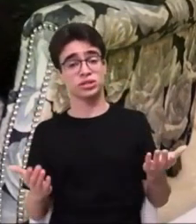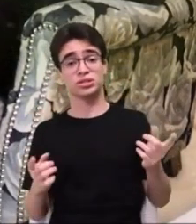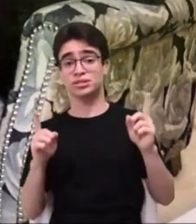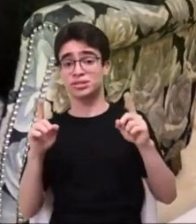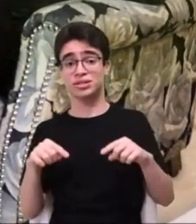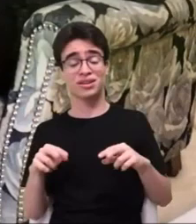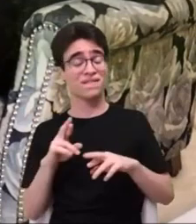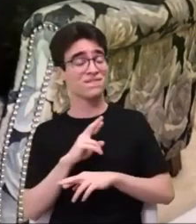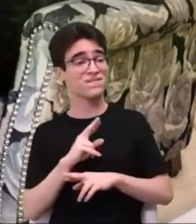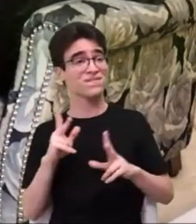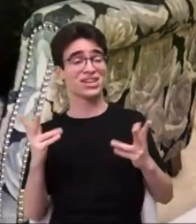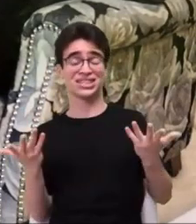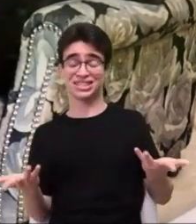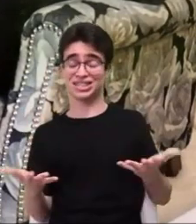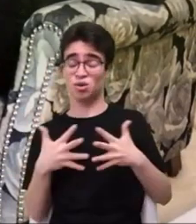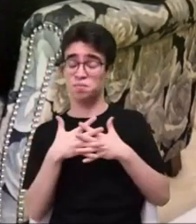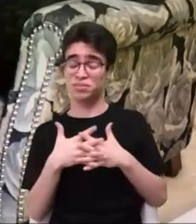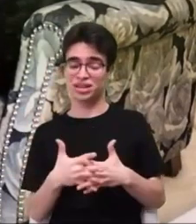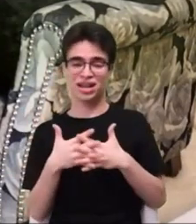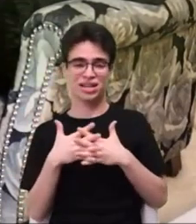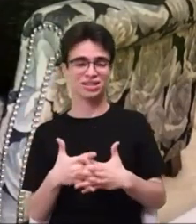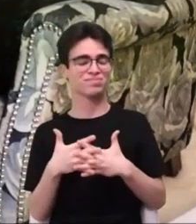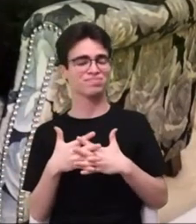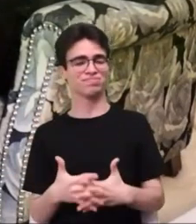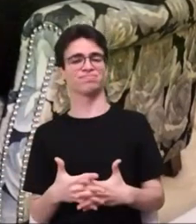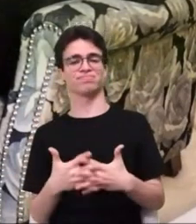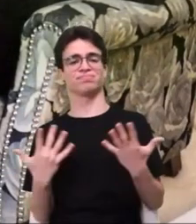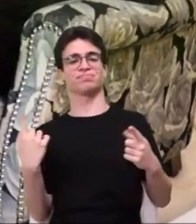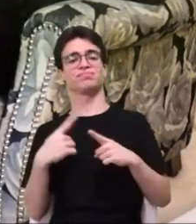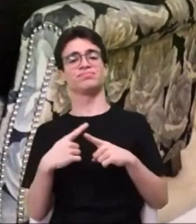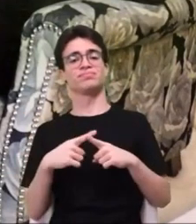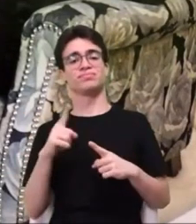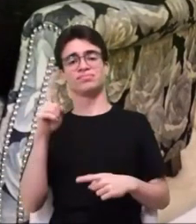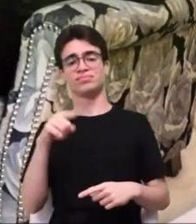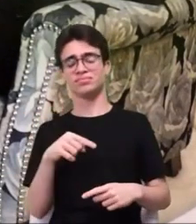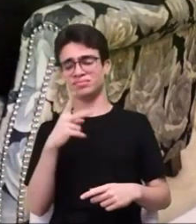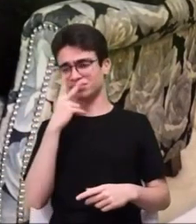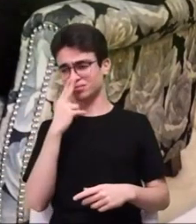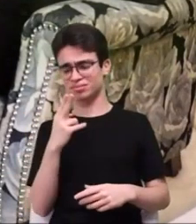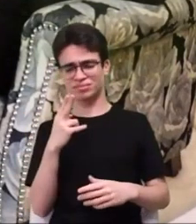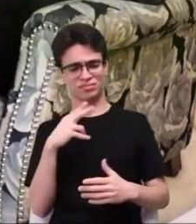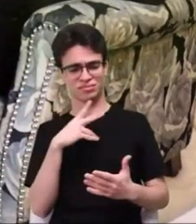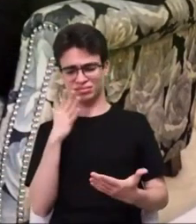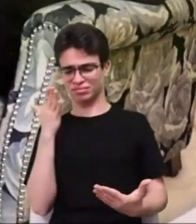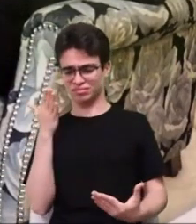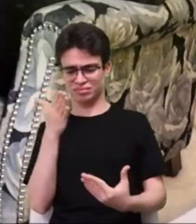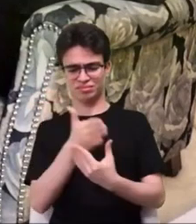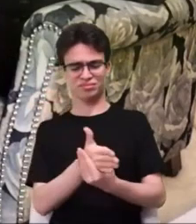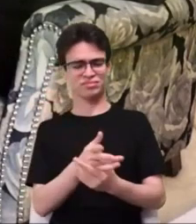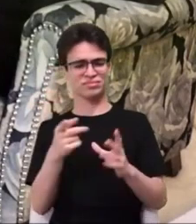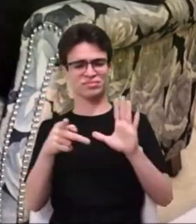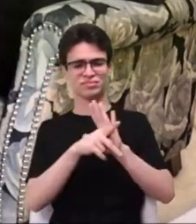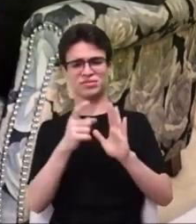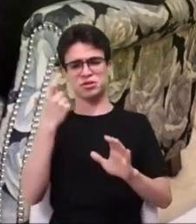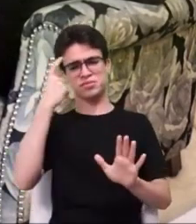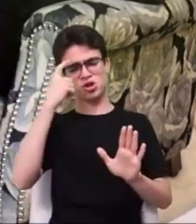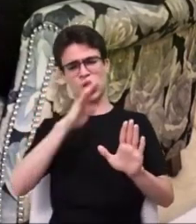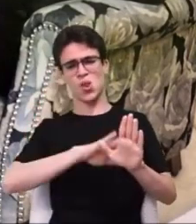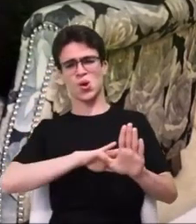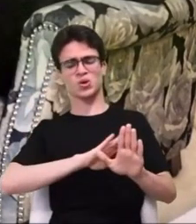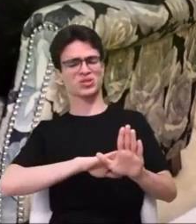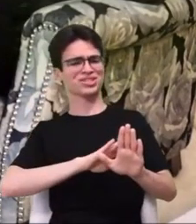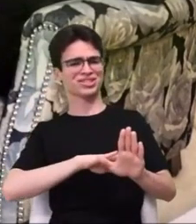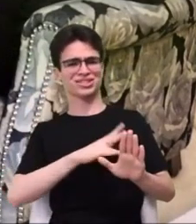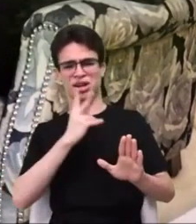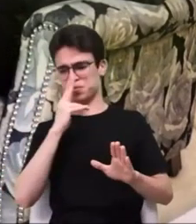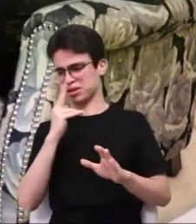coisa complicada esse processo que a gente vive, de uma interposição realmente ideológica acima de tudo, mais